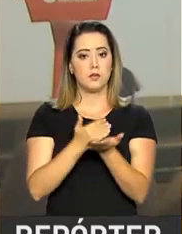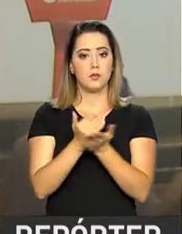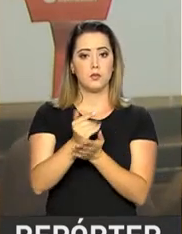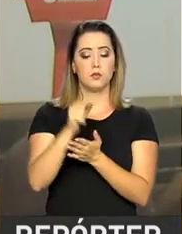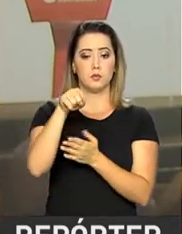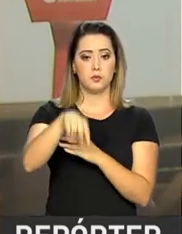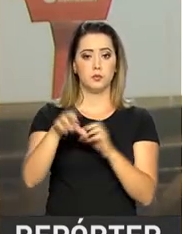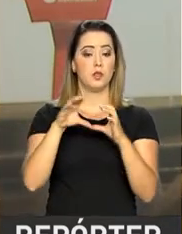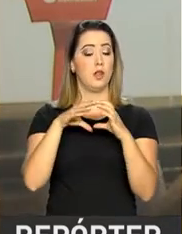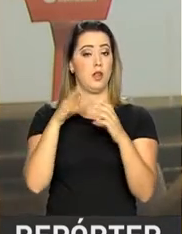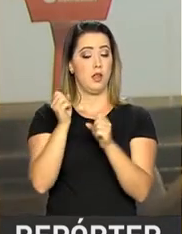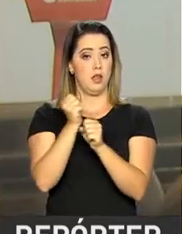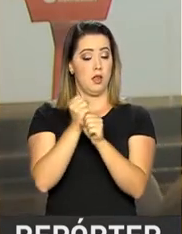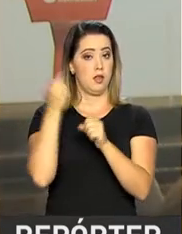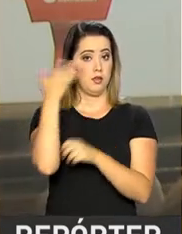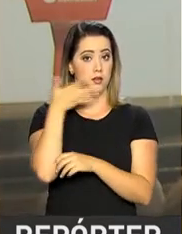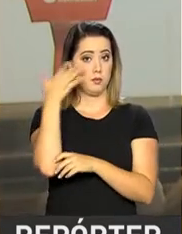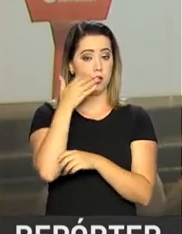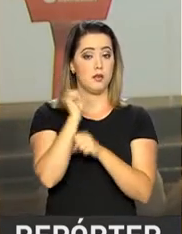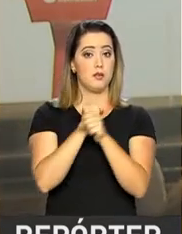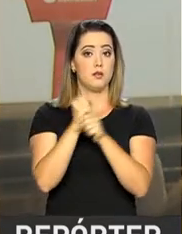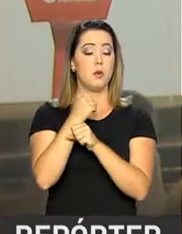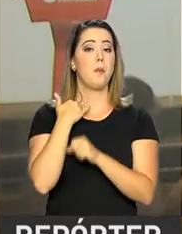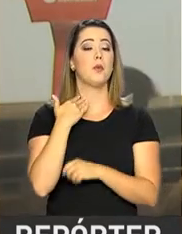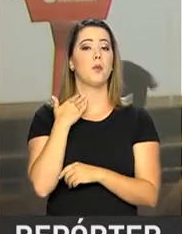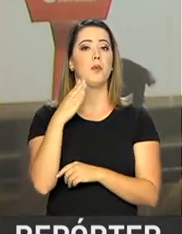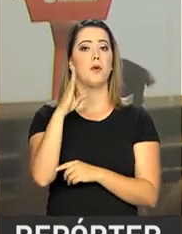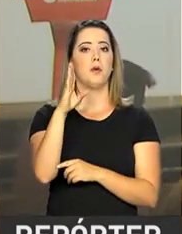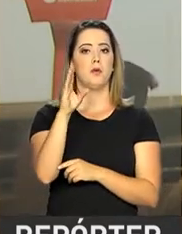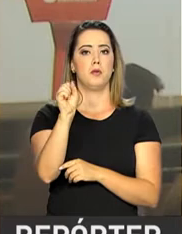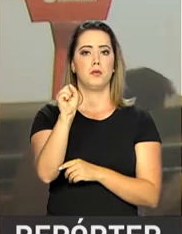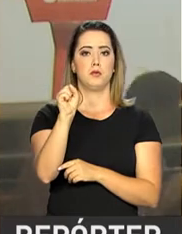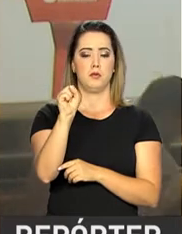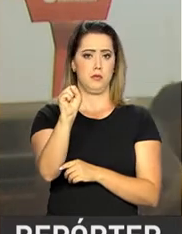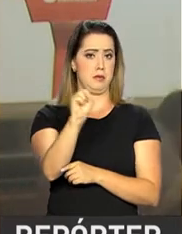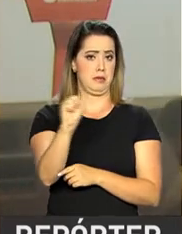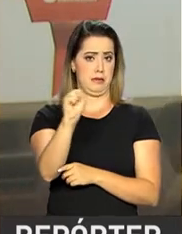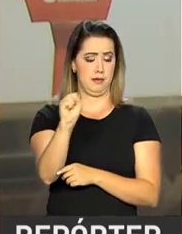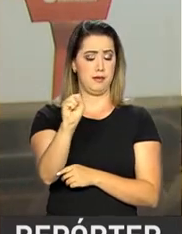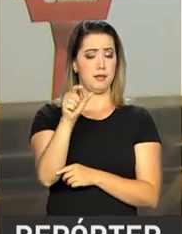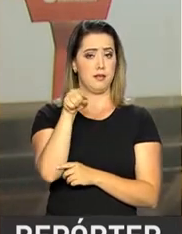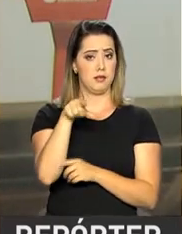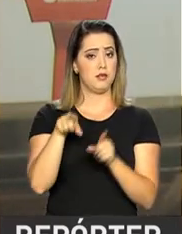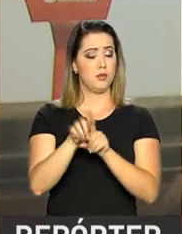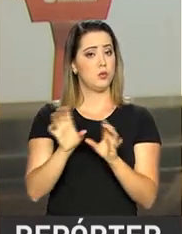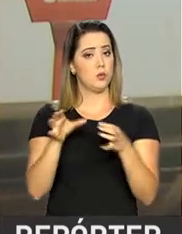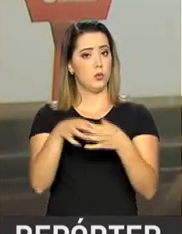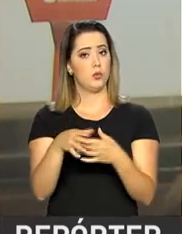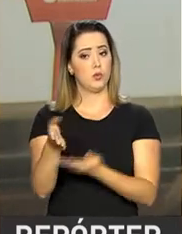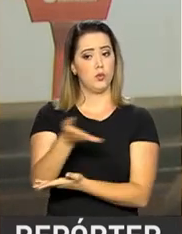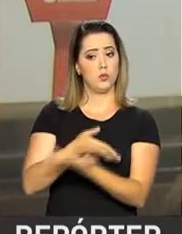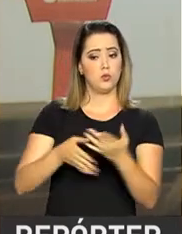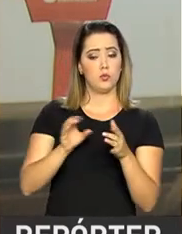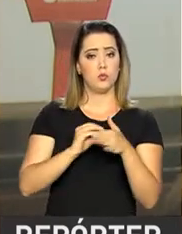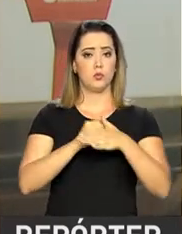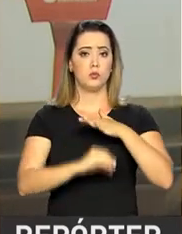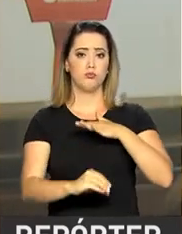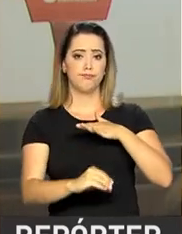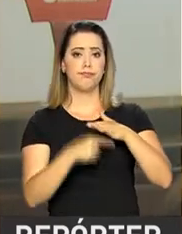na conferência anual santander brasil que reúne investidores no mercado de capitais para que eles conheçam melhor as empresas